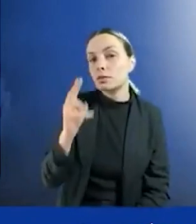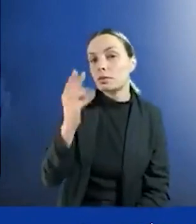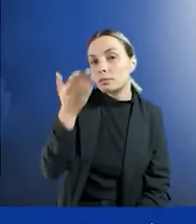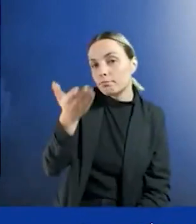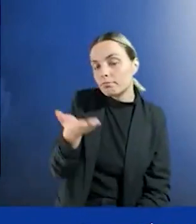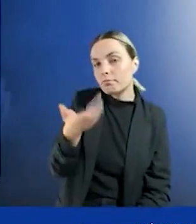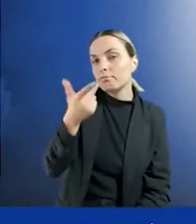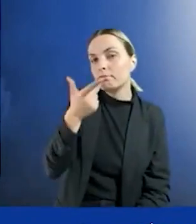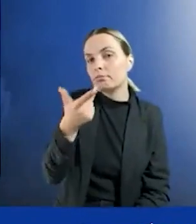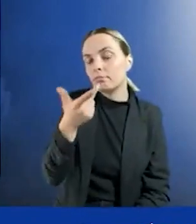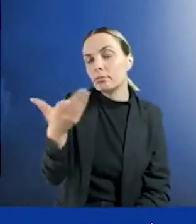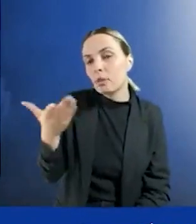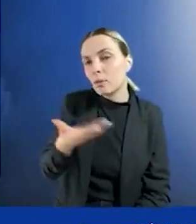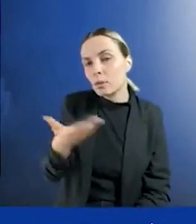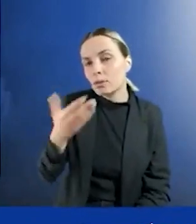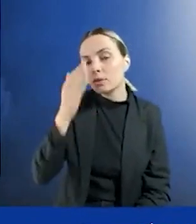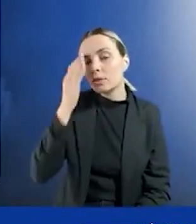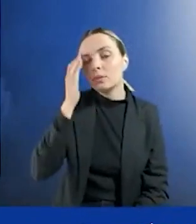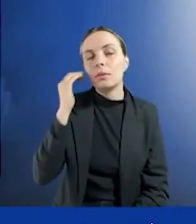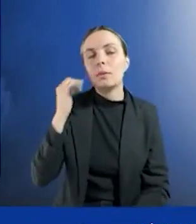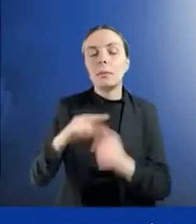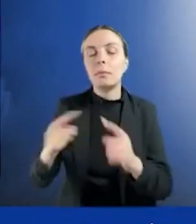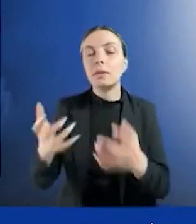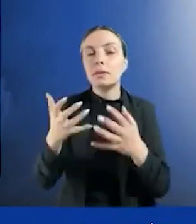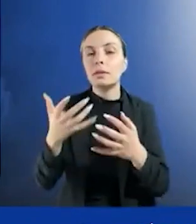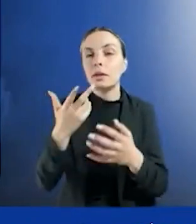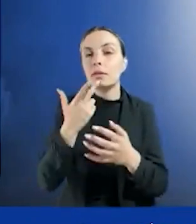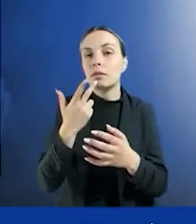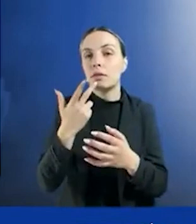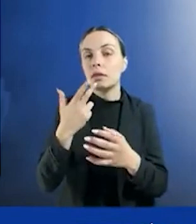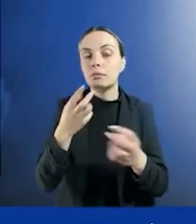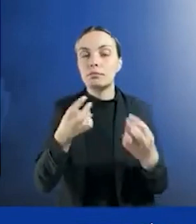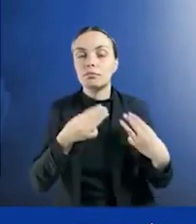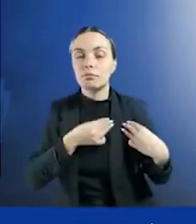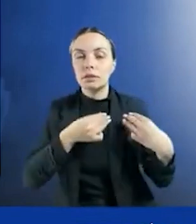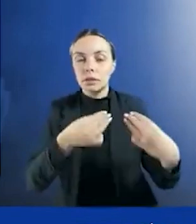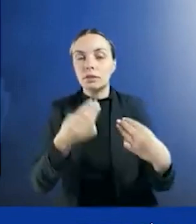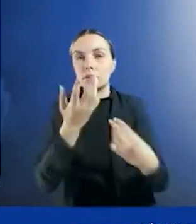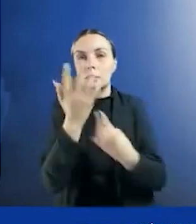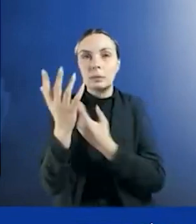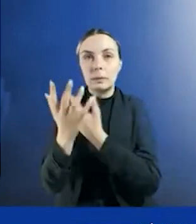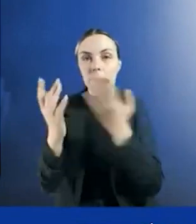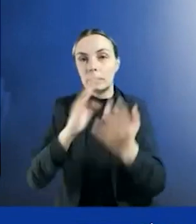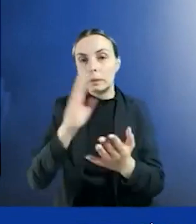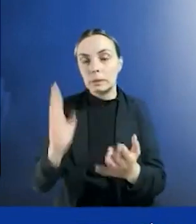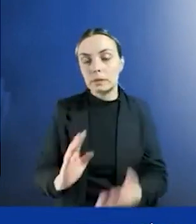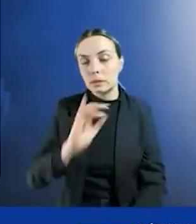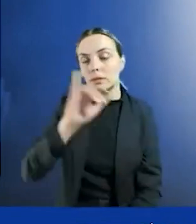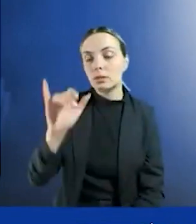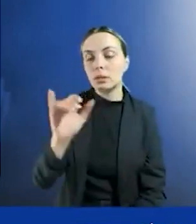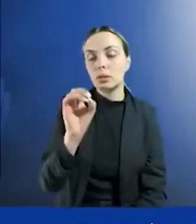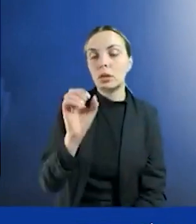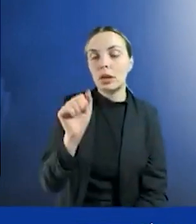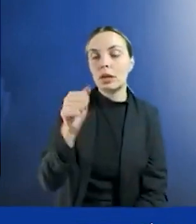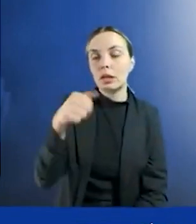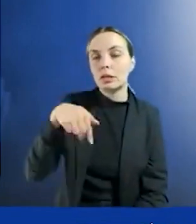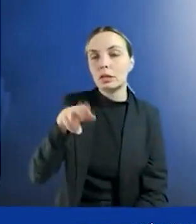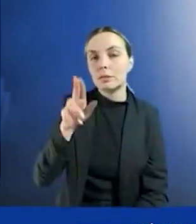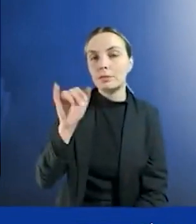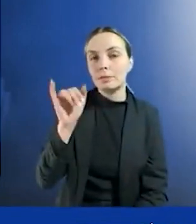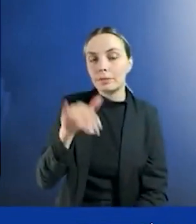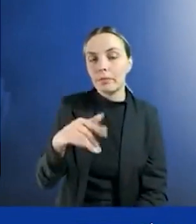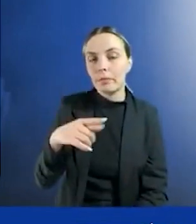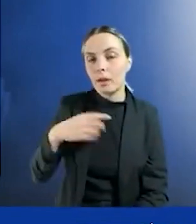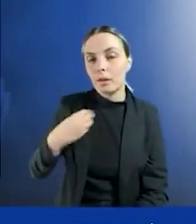hoje, mas eu quero apenas, em nome do ministro do Meio Ambiente do Brasil, Joaquim, que estará conosco